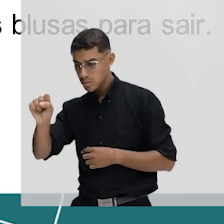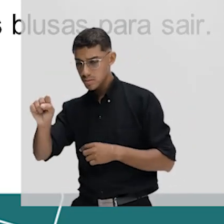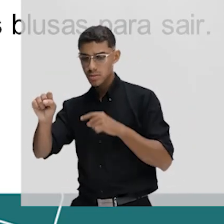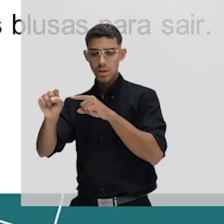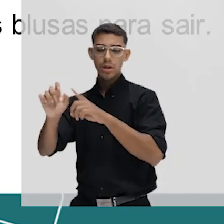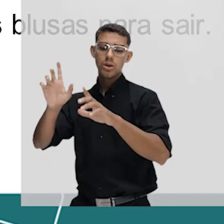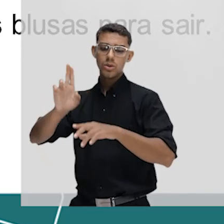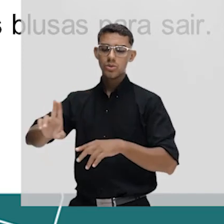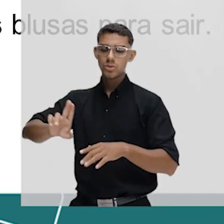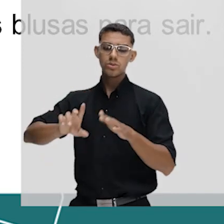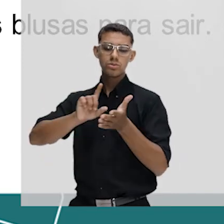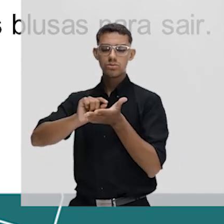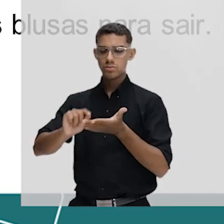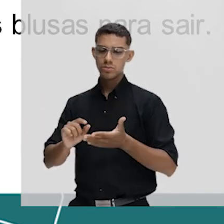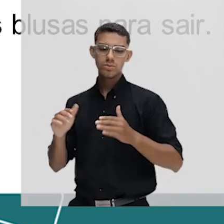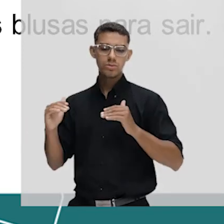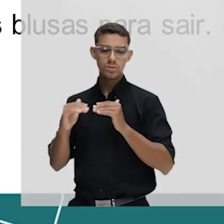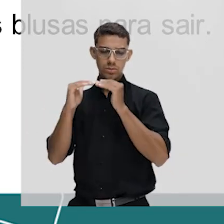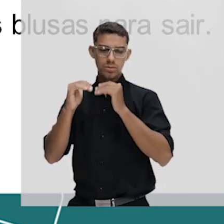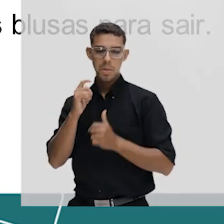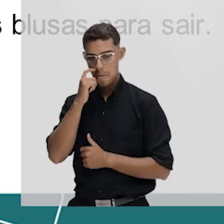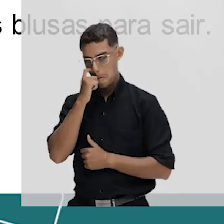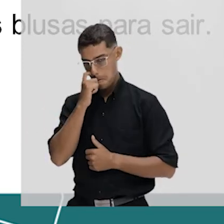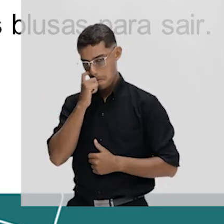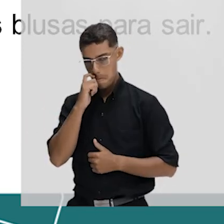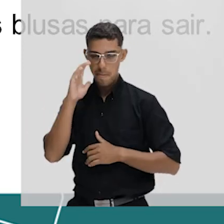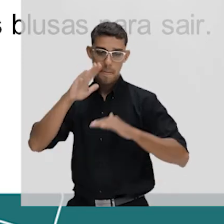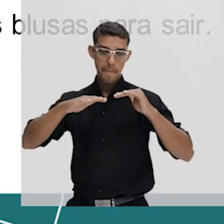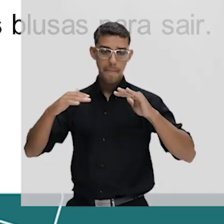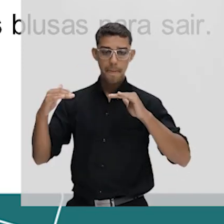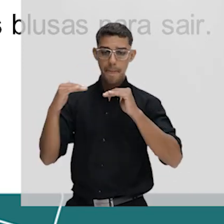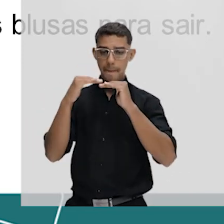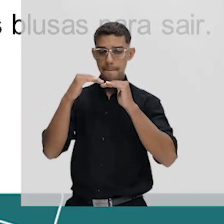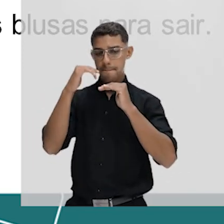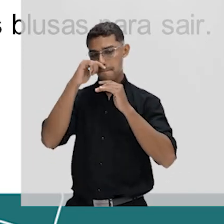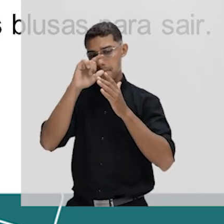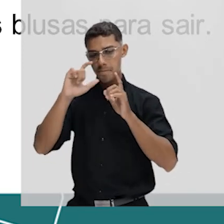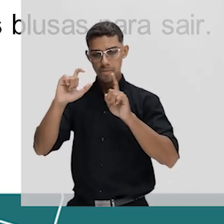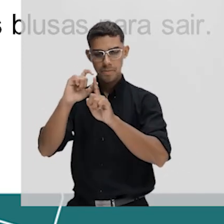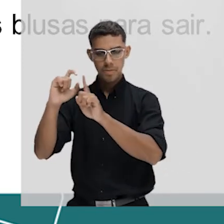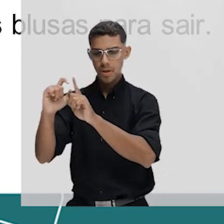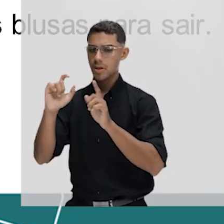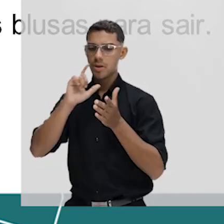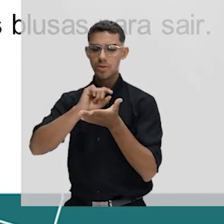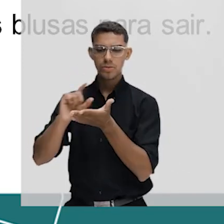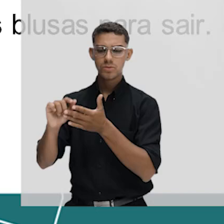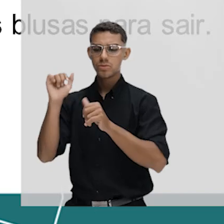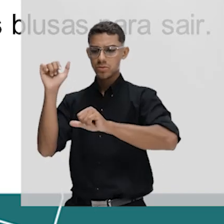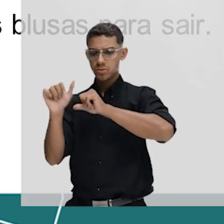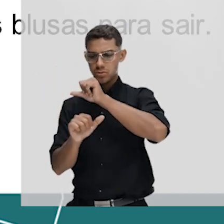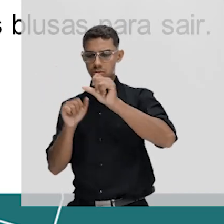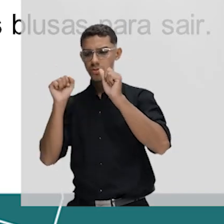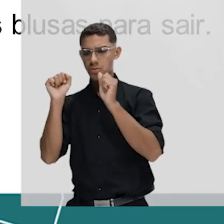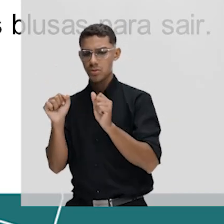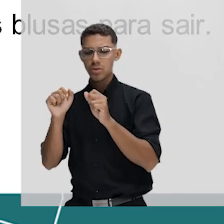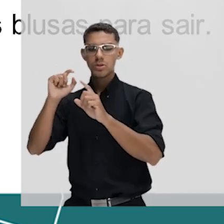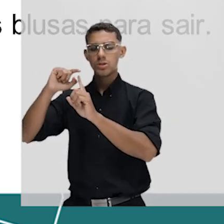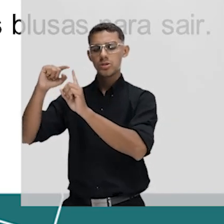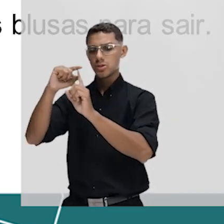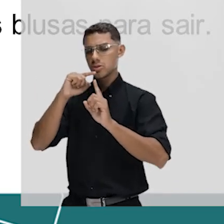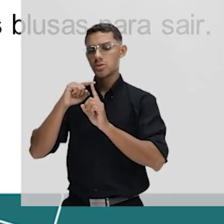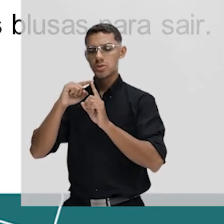as preposições. De acordo com a sua posição na frase, os artigos podem transformar qualquer tipo de